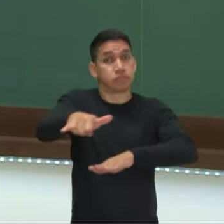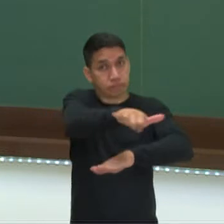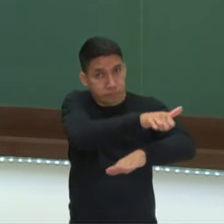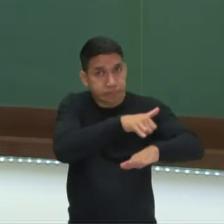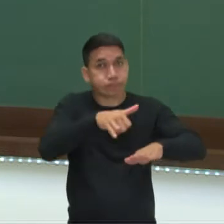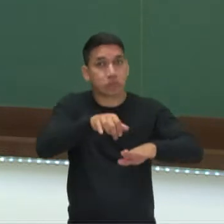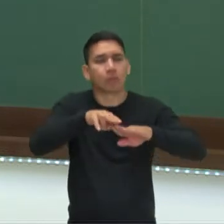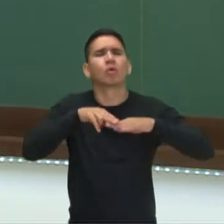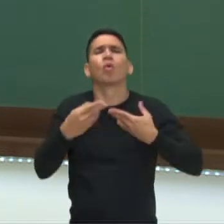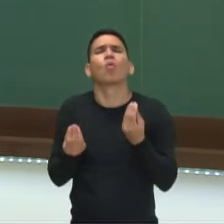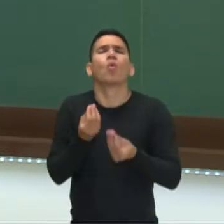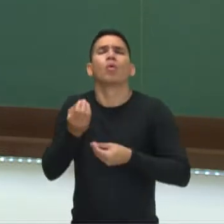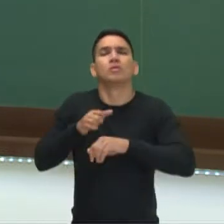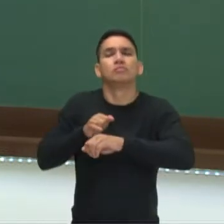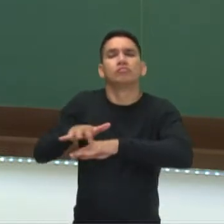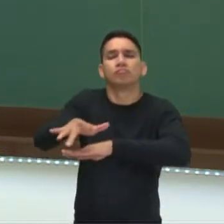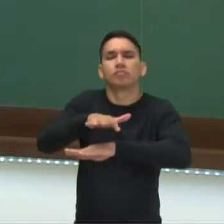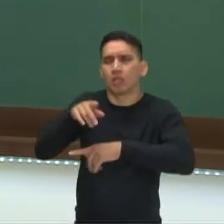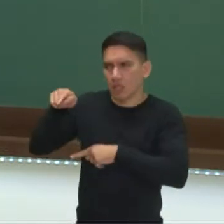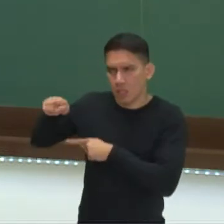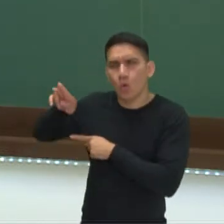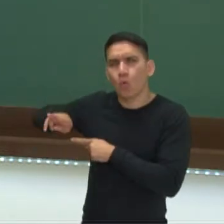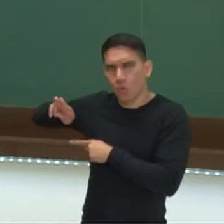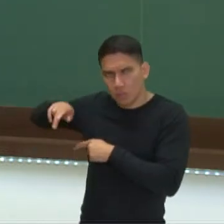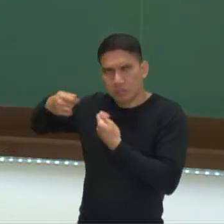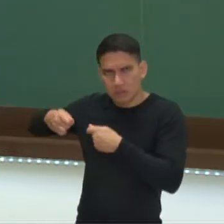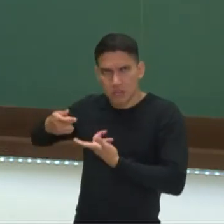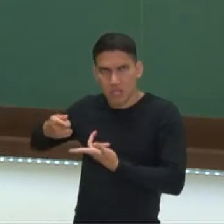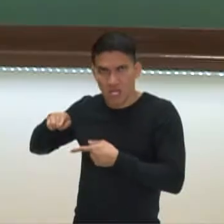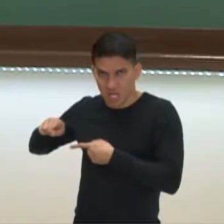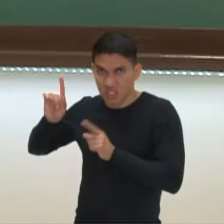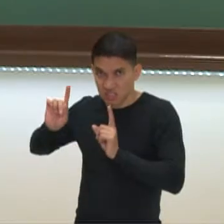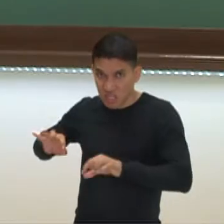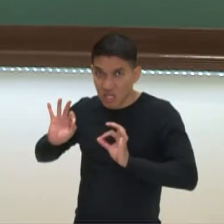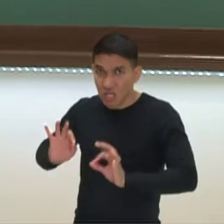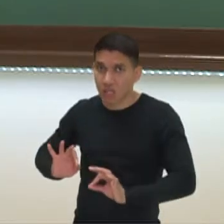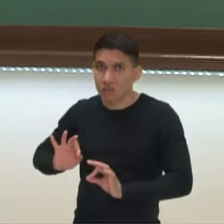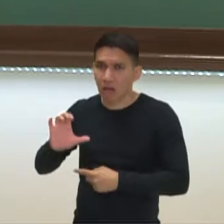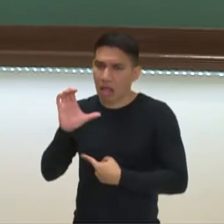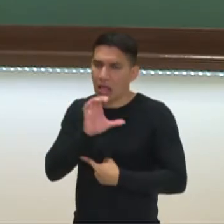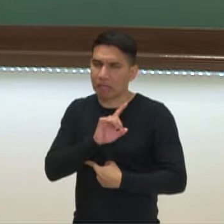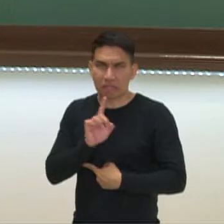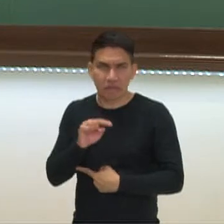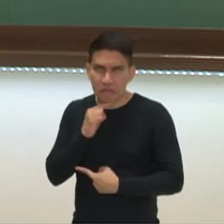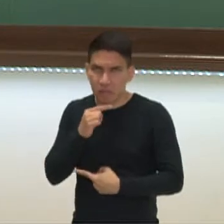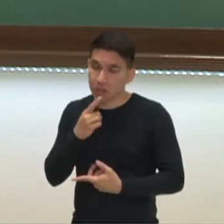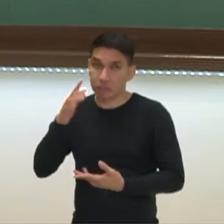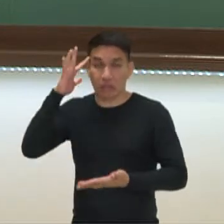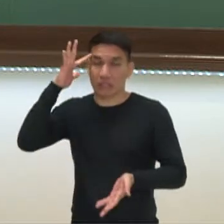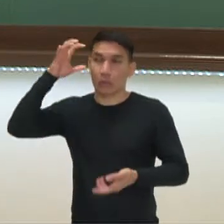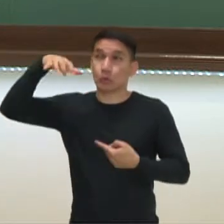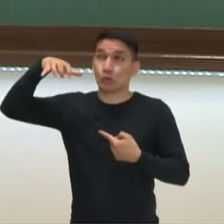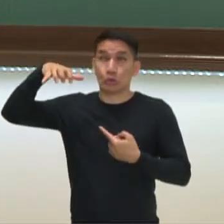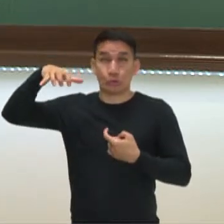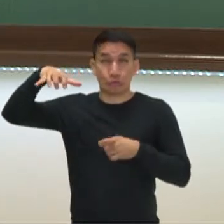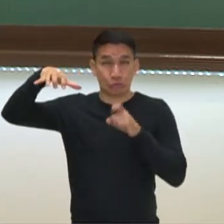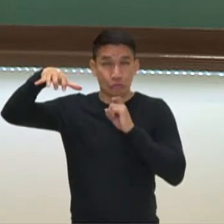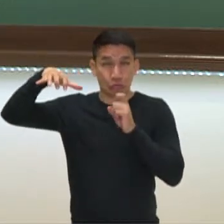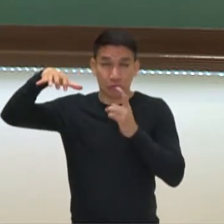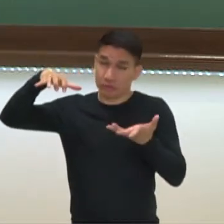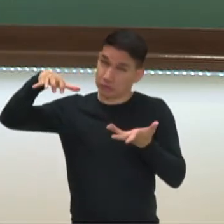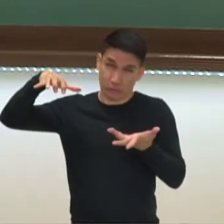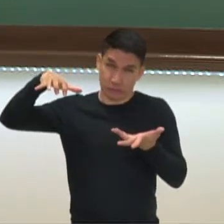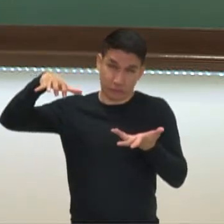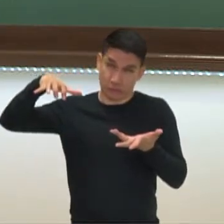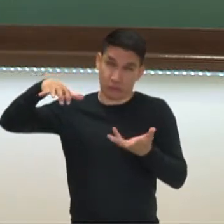e dissipação de calor? É desejável que ele não esquente? Já pensou um chuveiro que não esquenta água no inverno? Que triste,